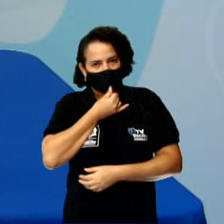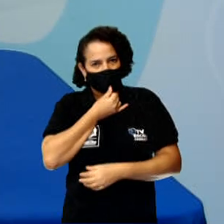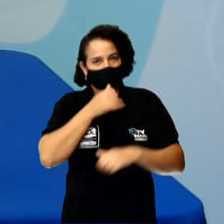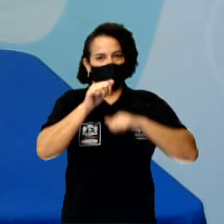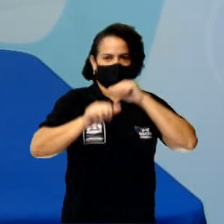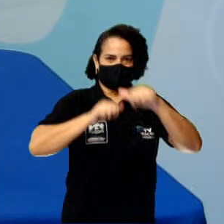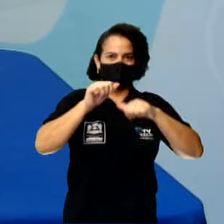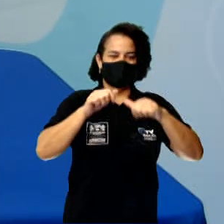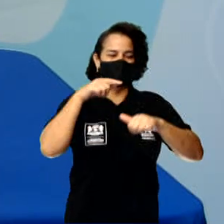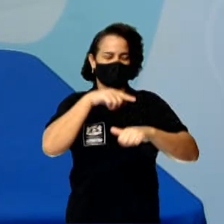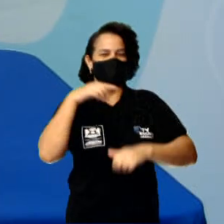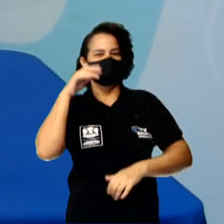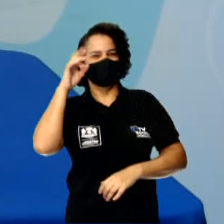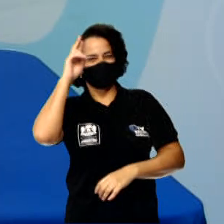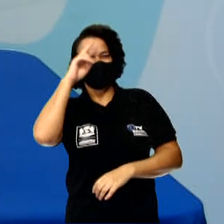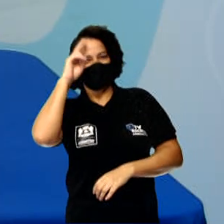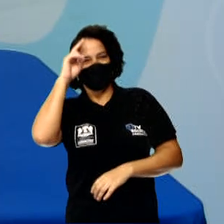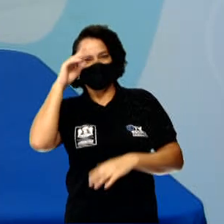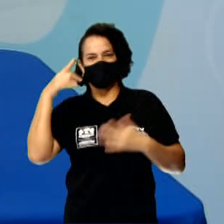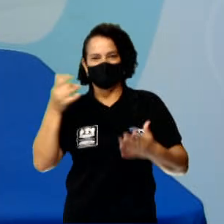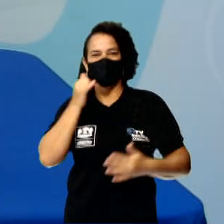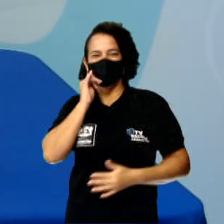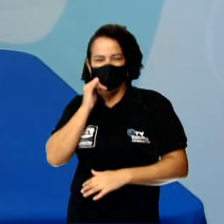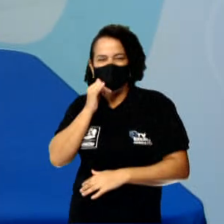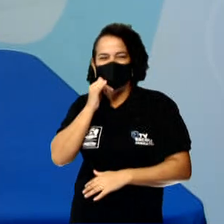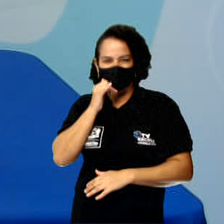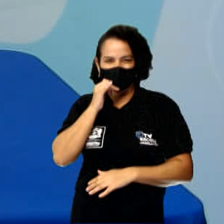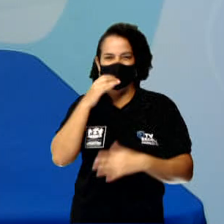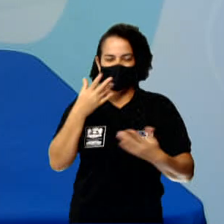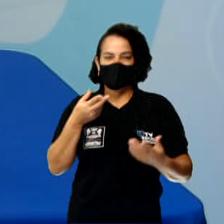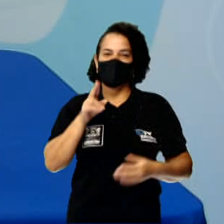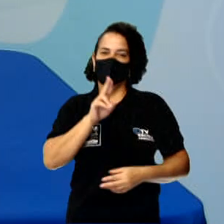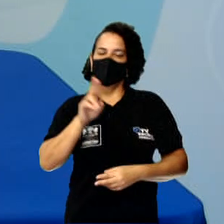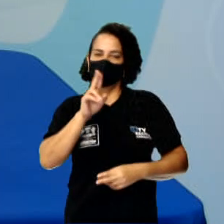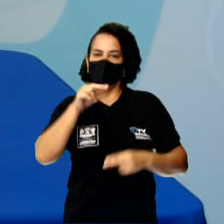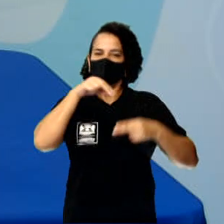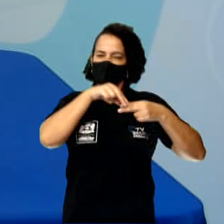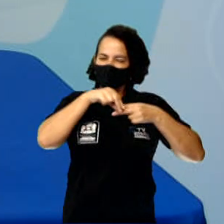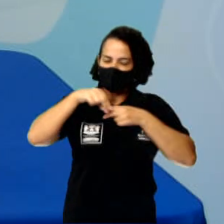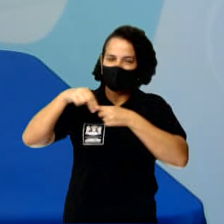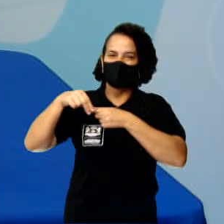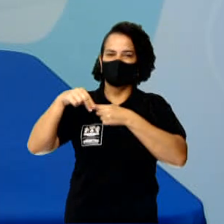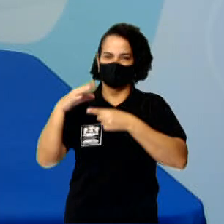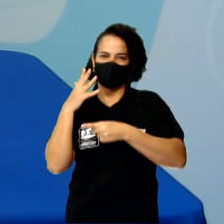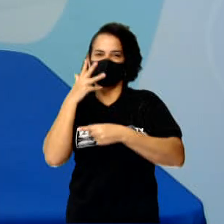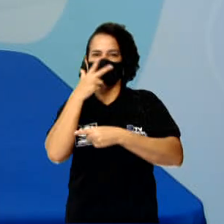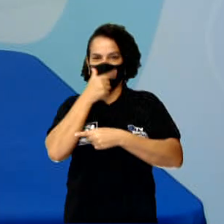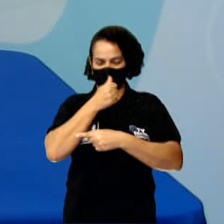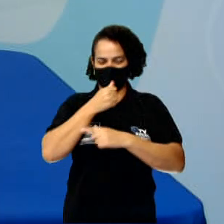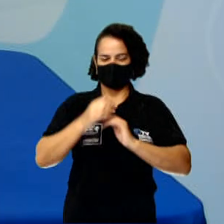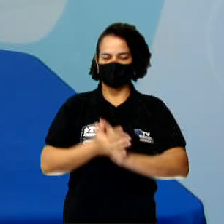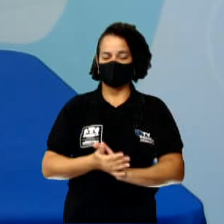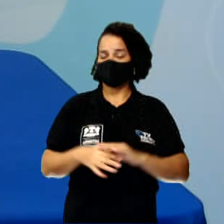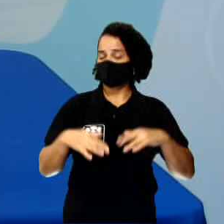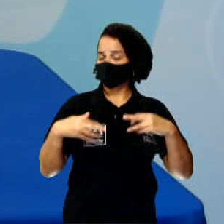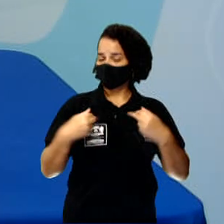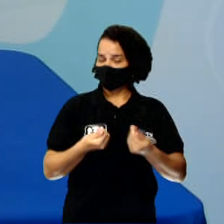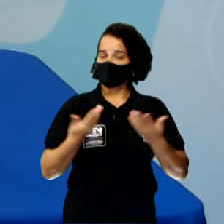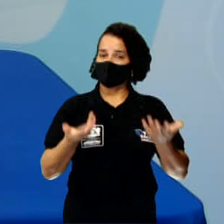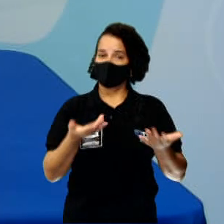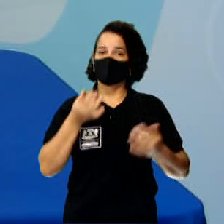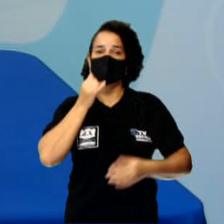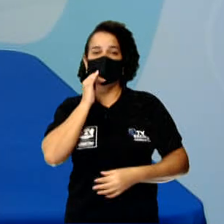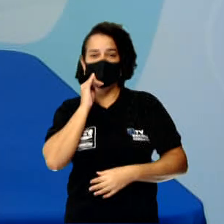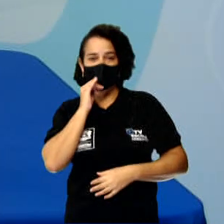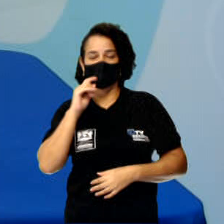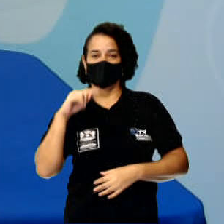história numa ficção, né? E usei os versos de cordel para deixá-la mais bonita. Enfim, vou contar para